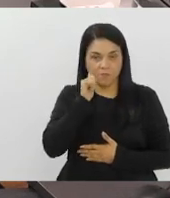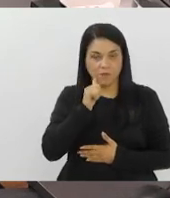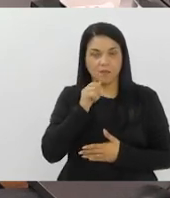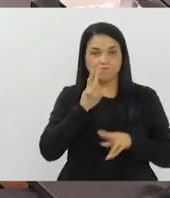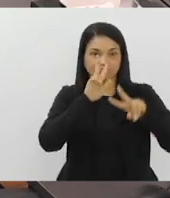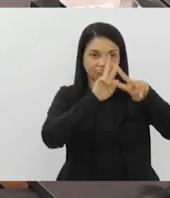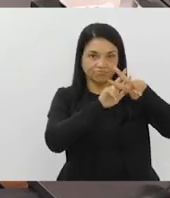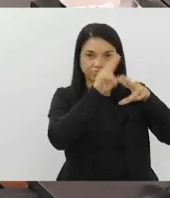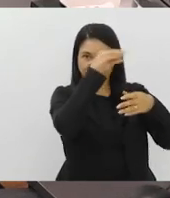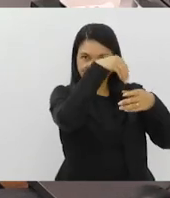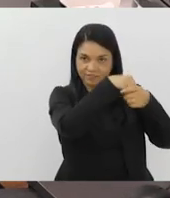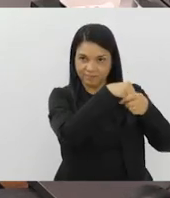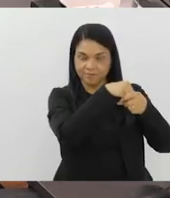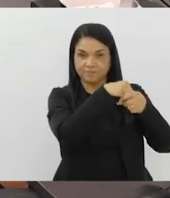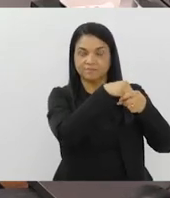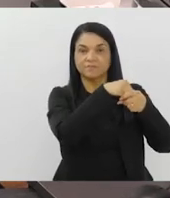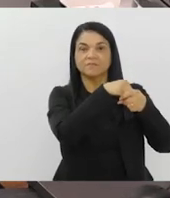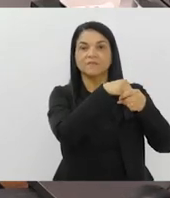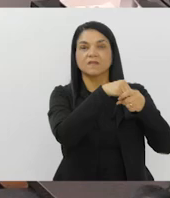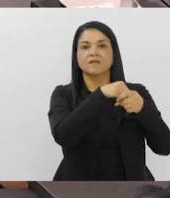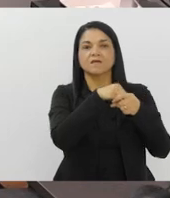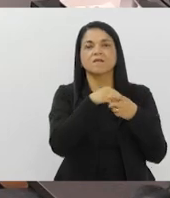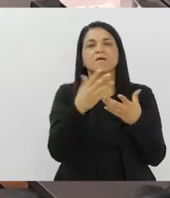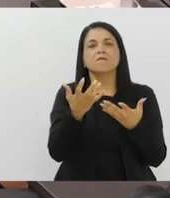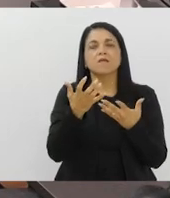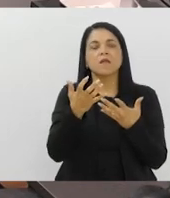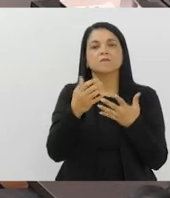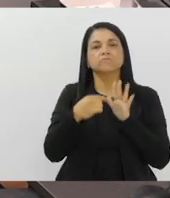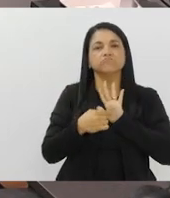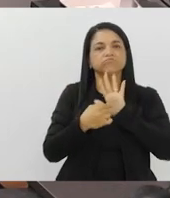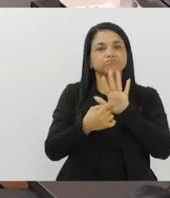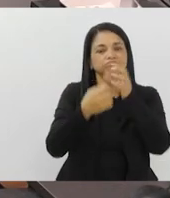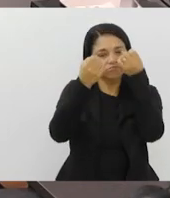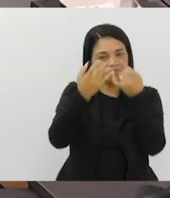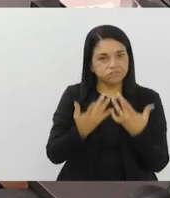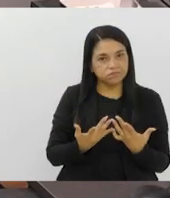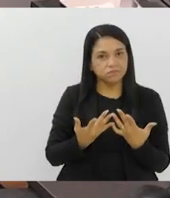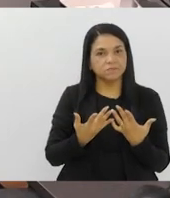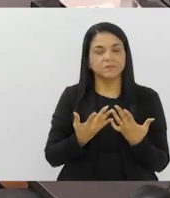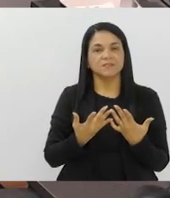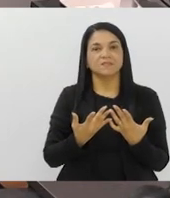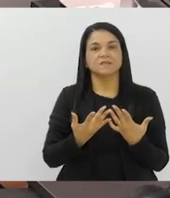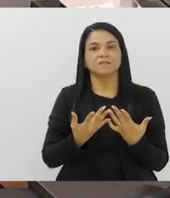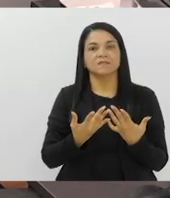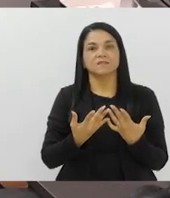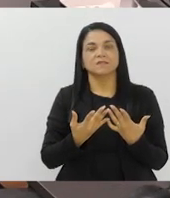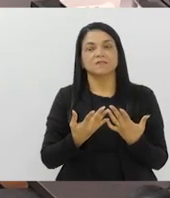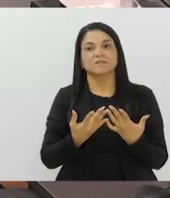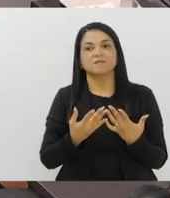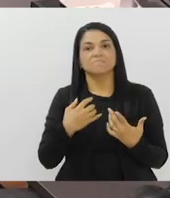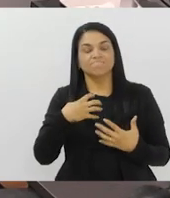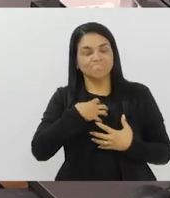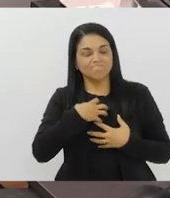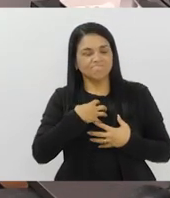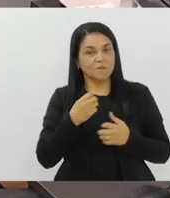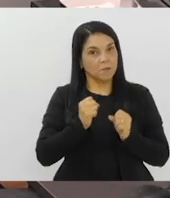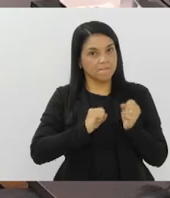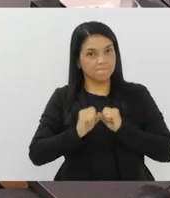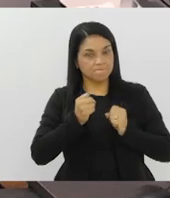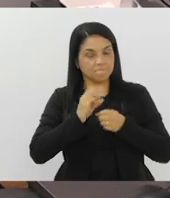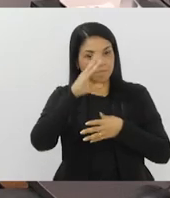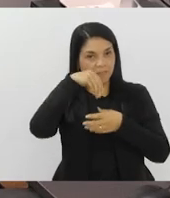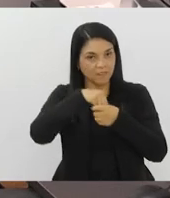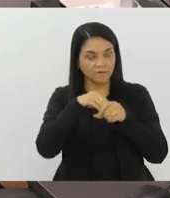prisional. E eu quero trazer aqui, nesses poucos minutos, né, uma situação que me aflige dentro do